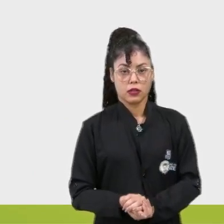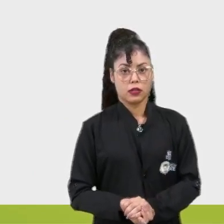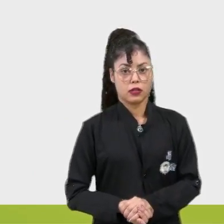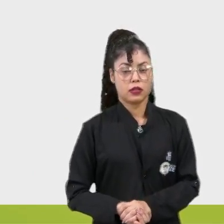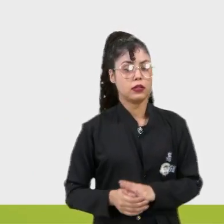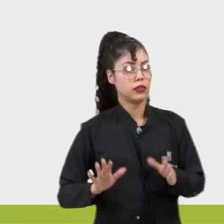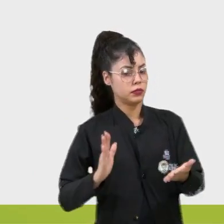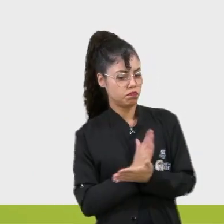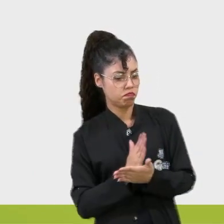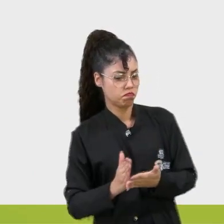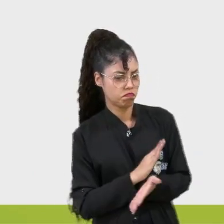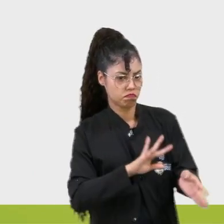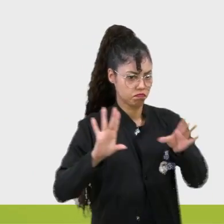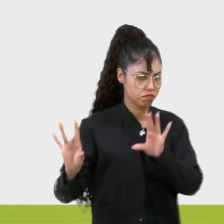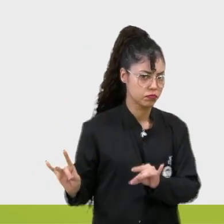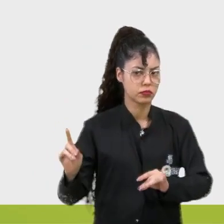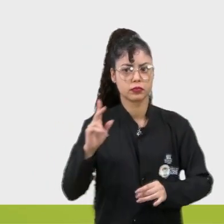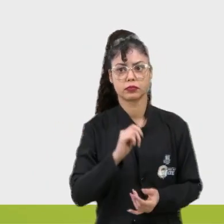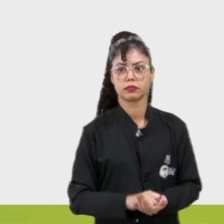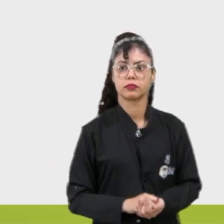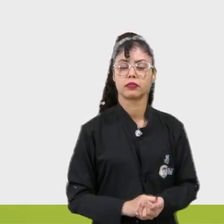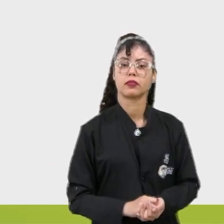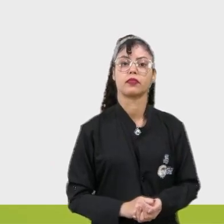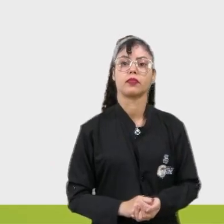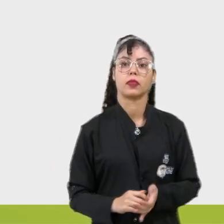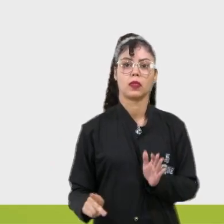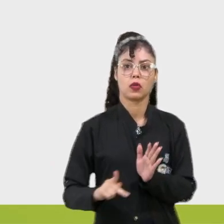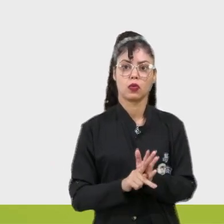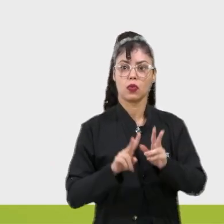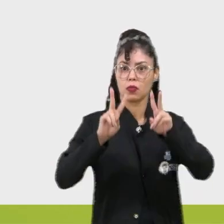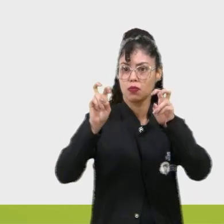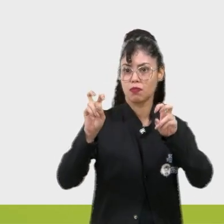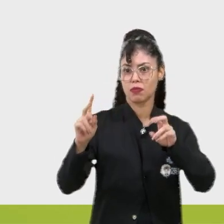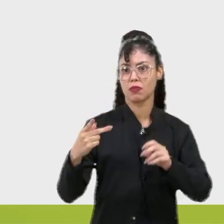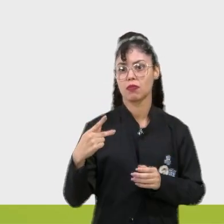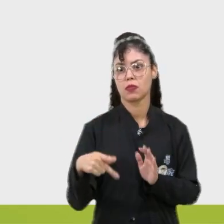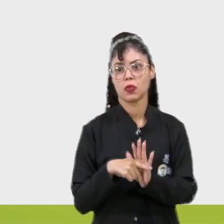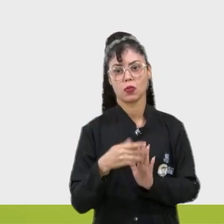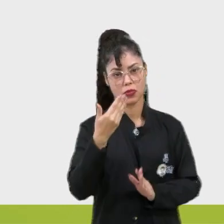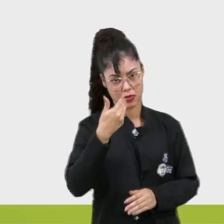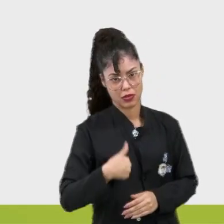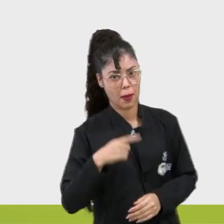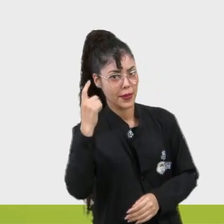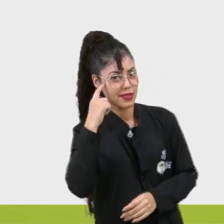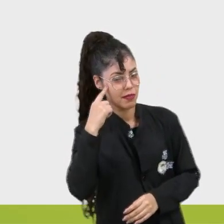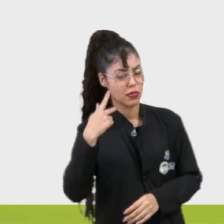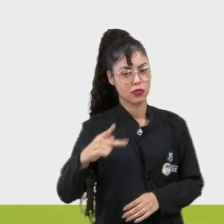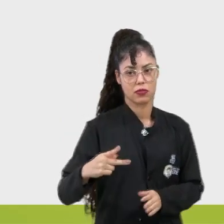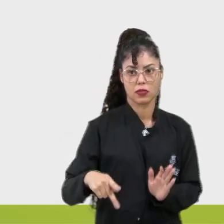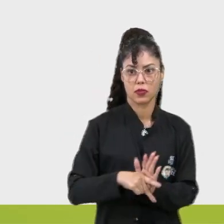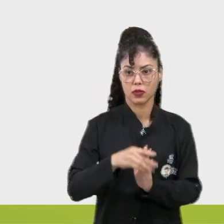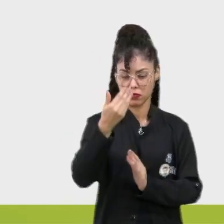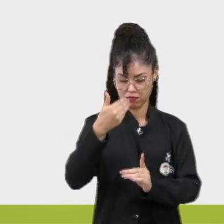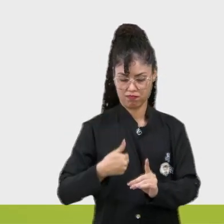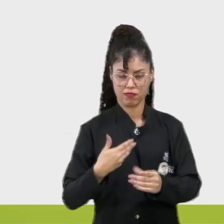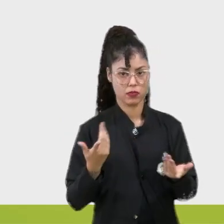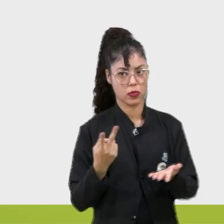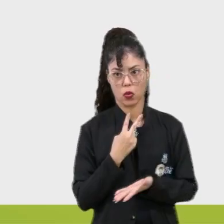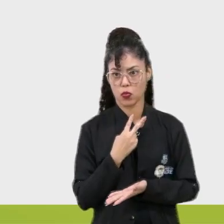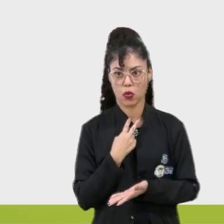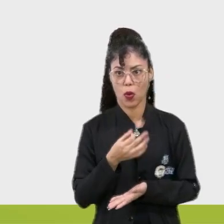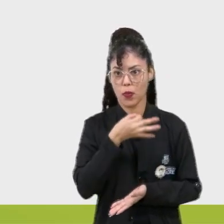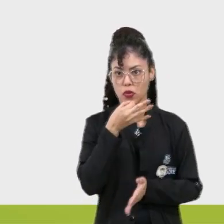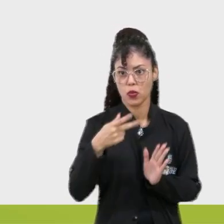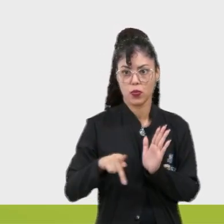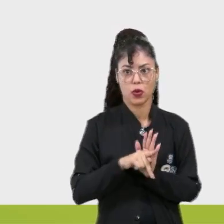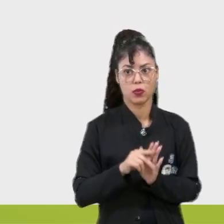leve algo para pessoalidade, não leve o tema como se direcionasse em torno de você. E sem marcas